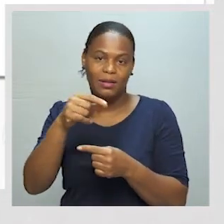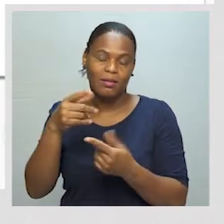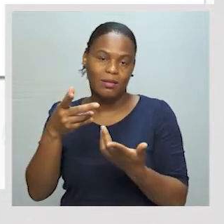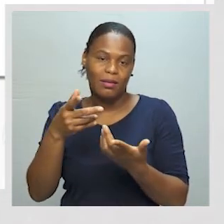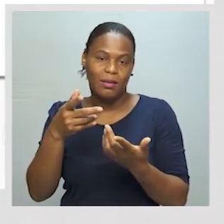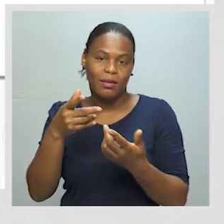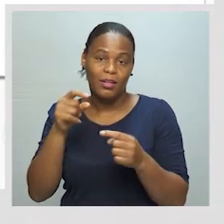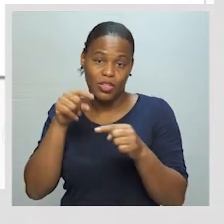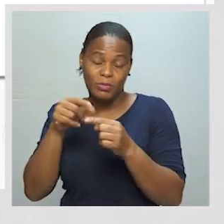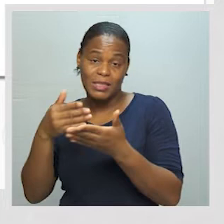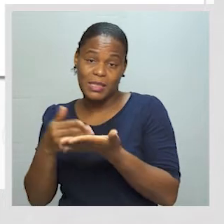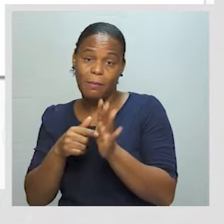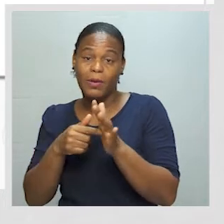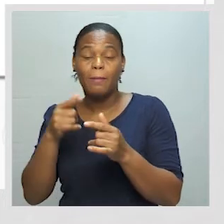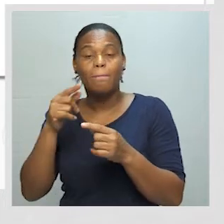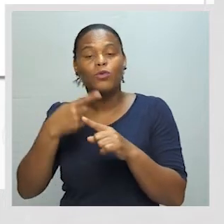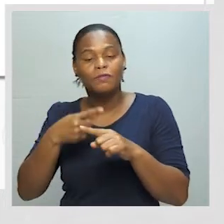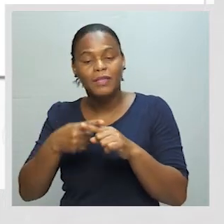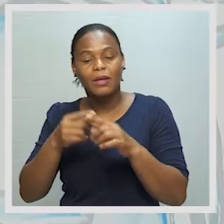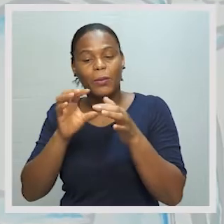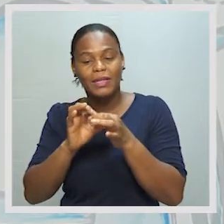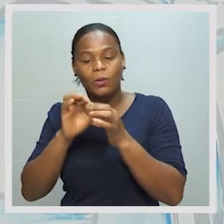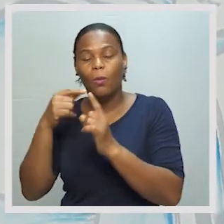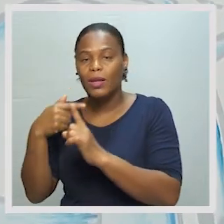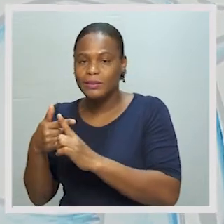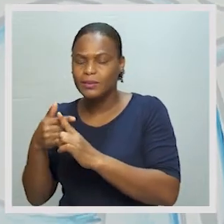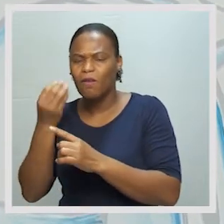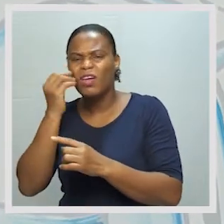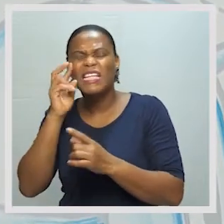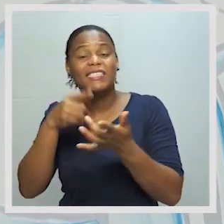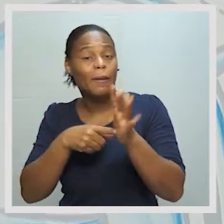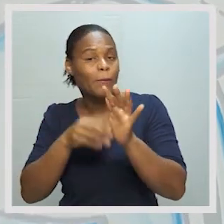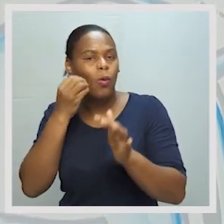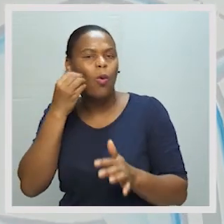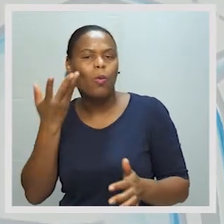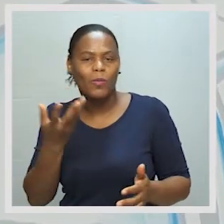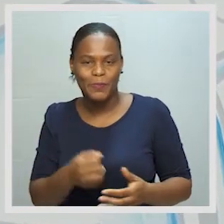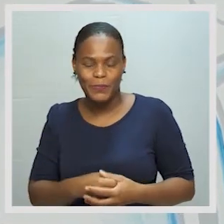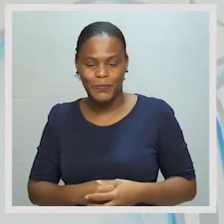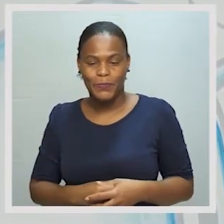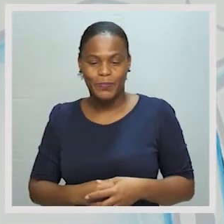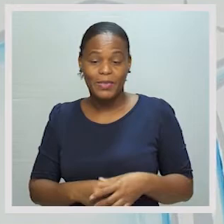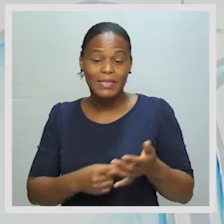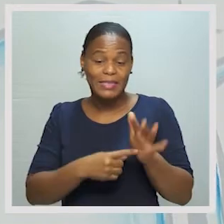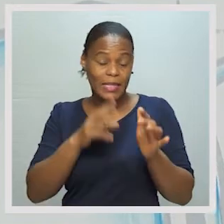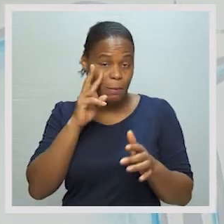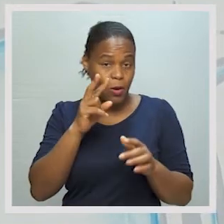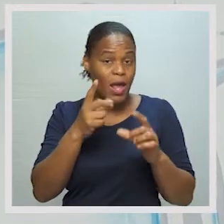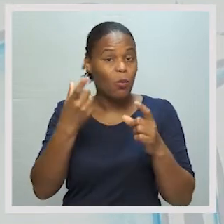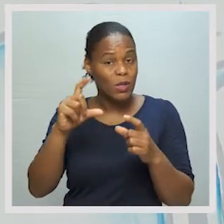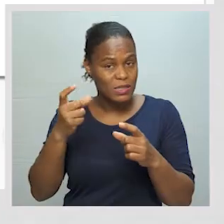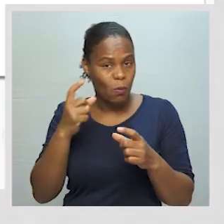em relação à adição. Então, vamos ver como fazer isso. Nós temos exemplo de uma